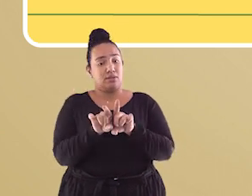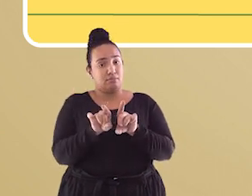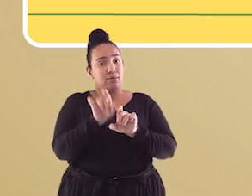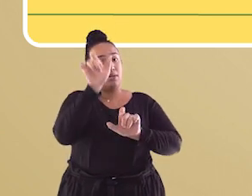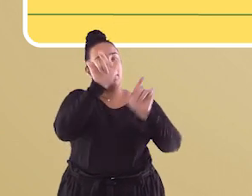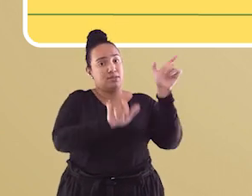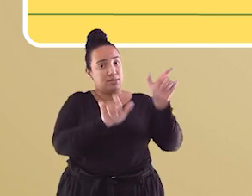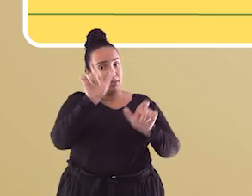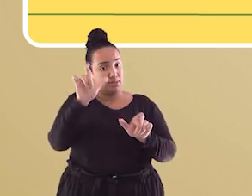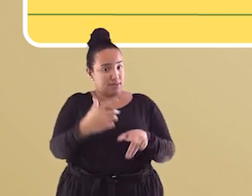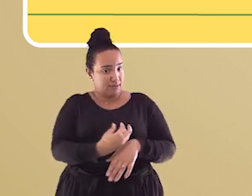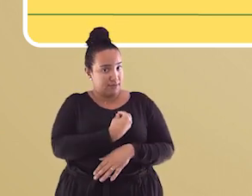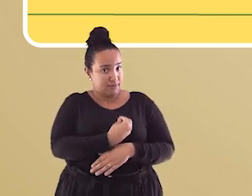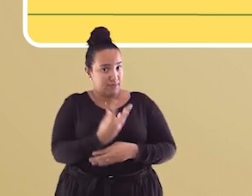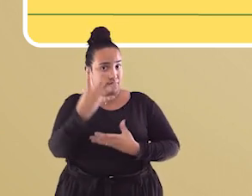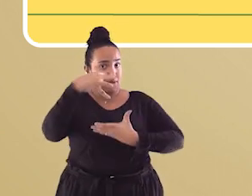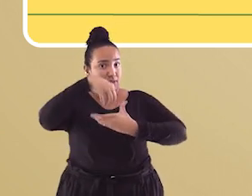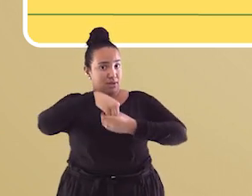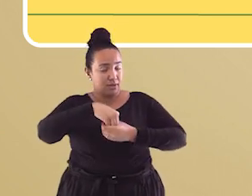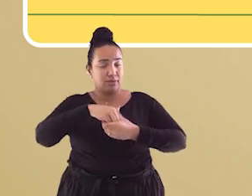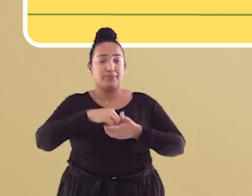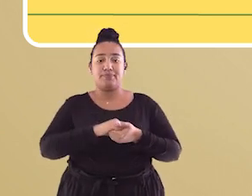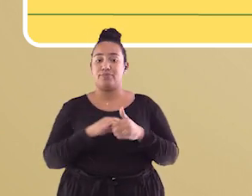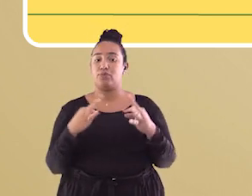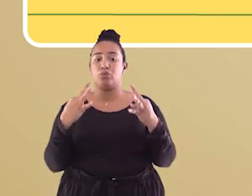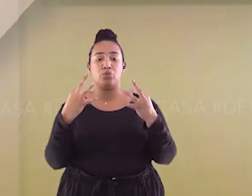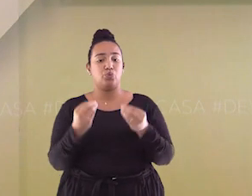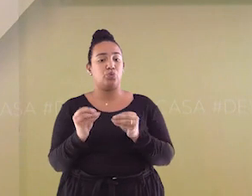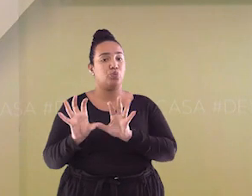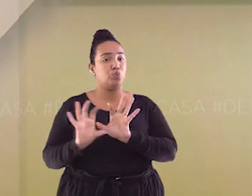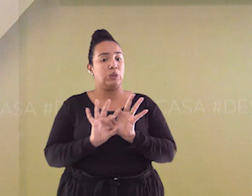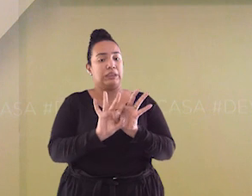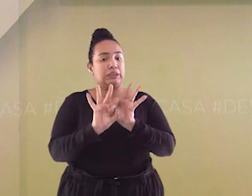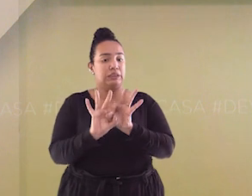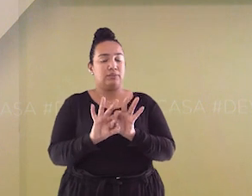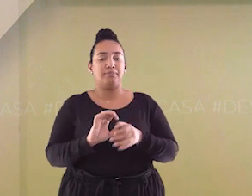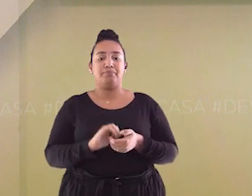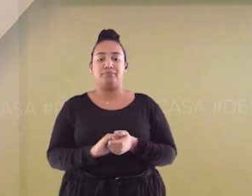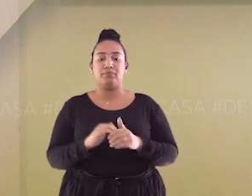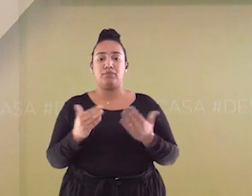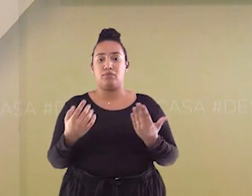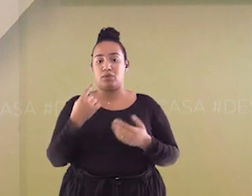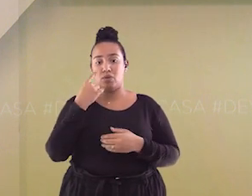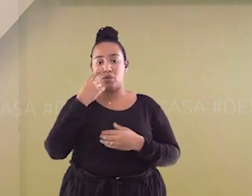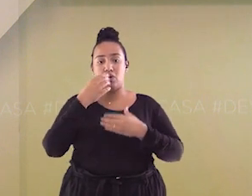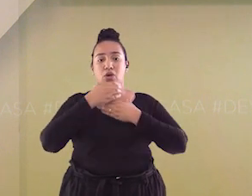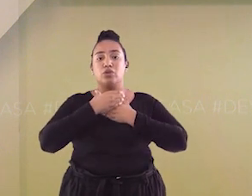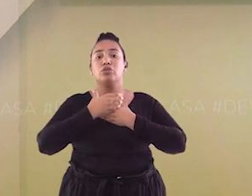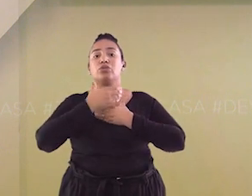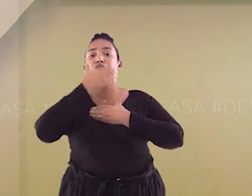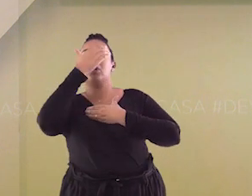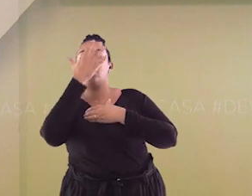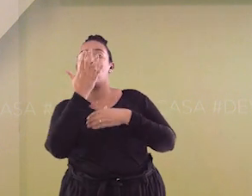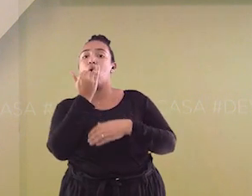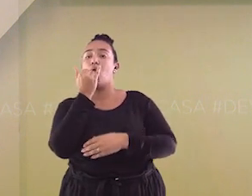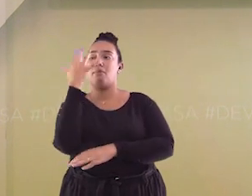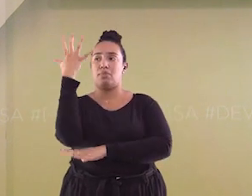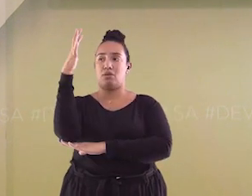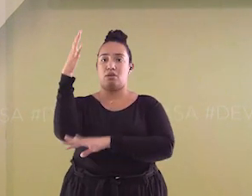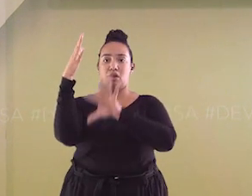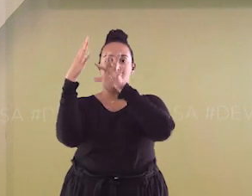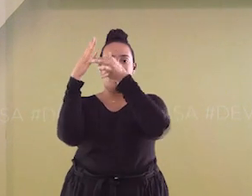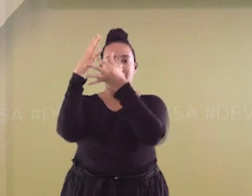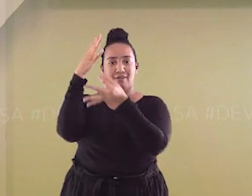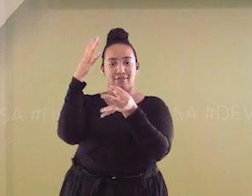seres vivos, Tudo está interligado. Vamos ver, as girafas comem folhas, que vêm das árvores.